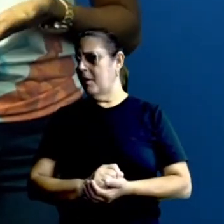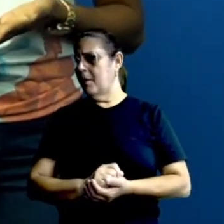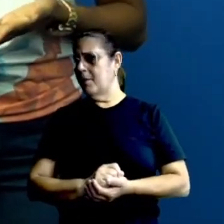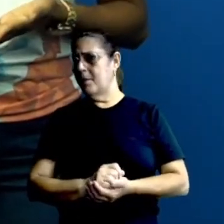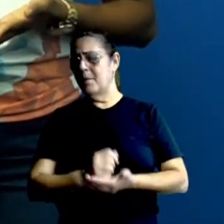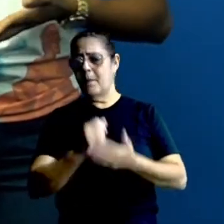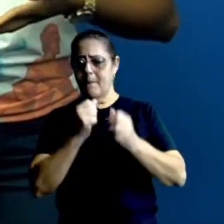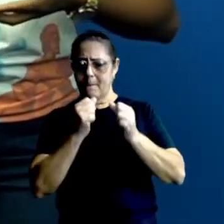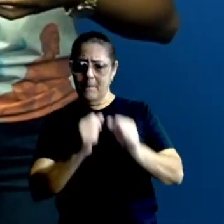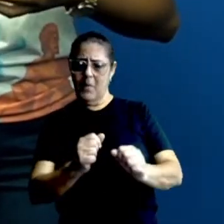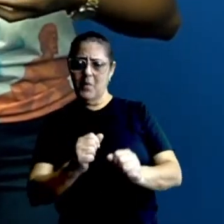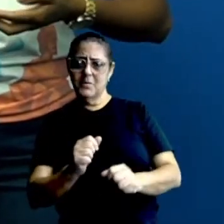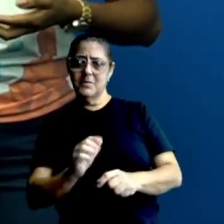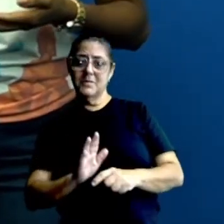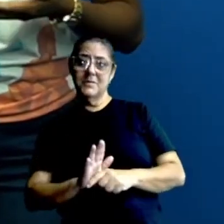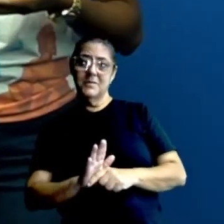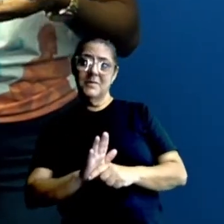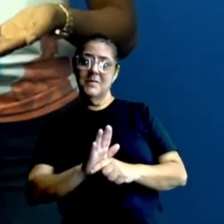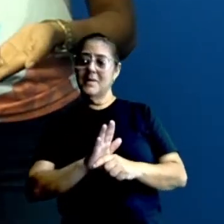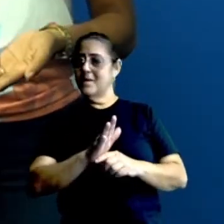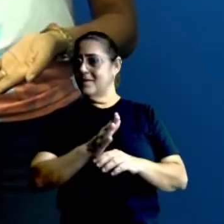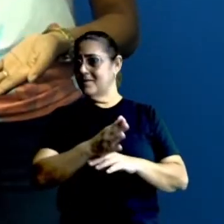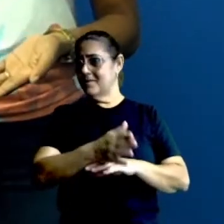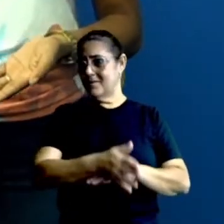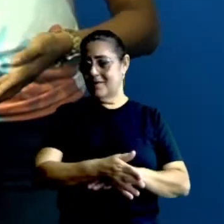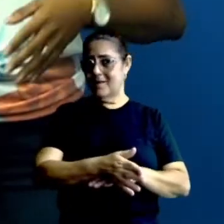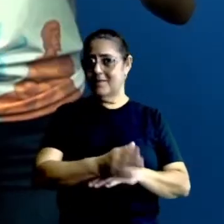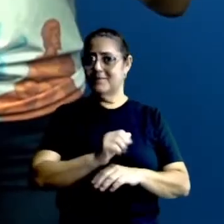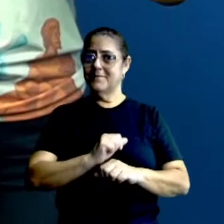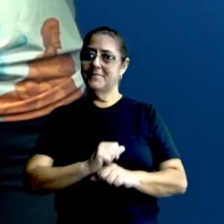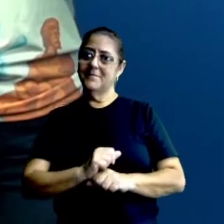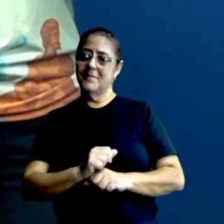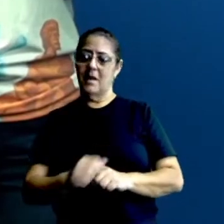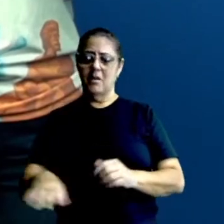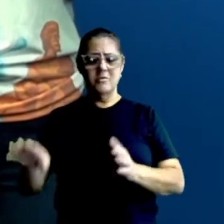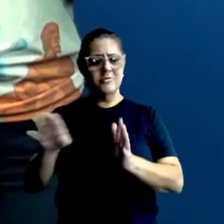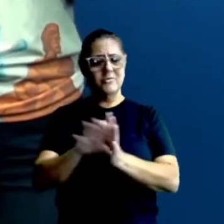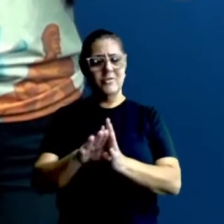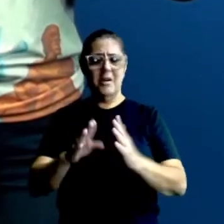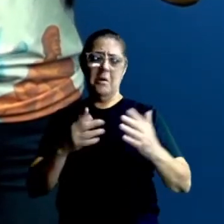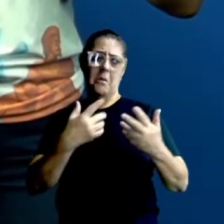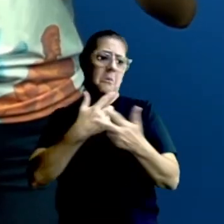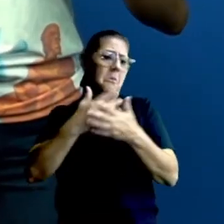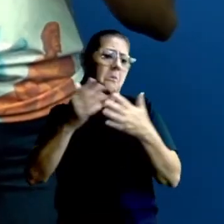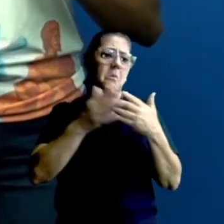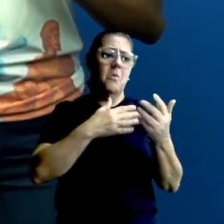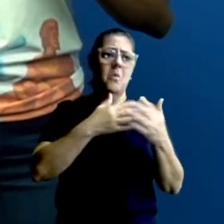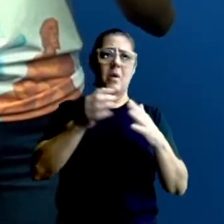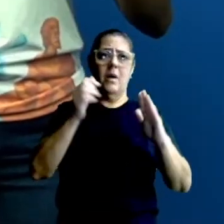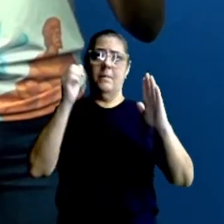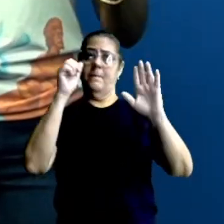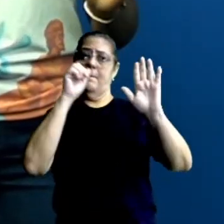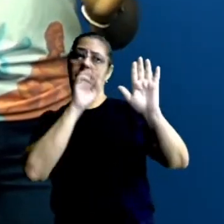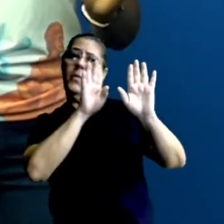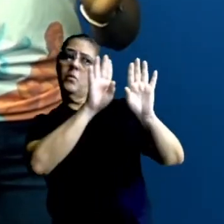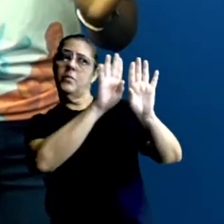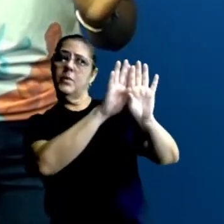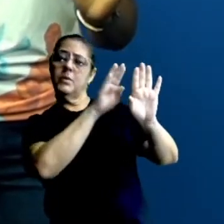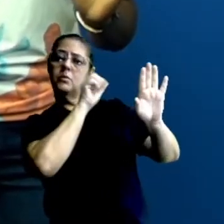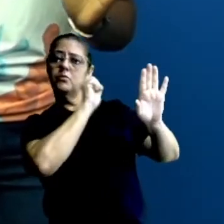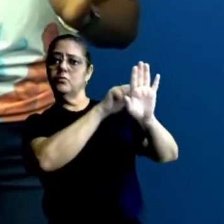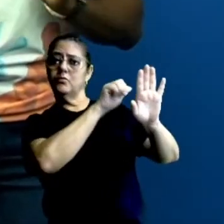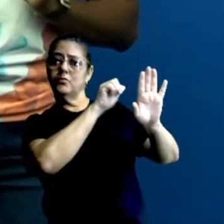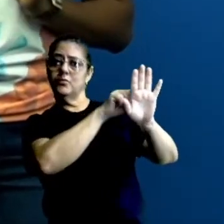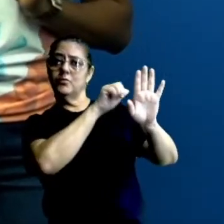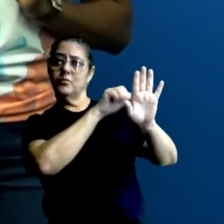come in? Então, se você chega a um determinado local, tem aquela coisa de você primeiro bater a porta, se tiver uma porta, não é